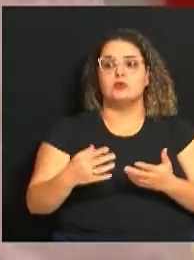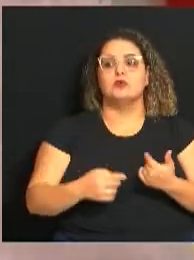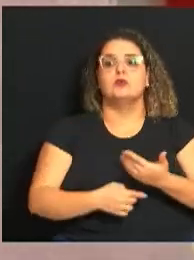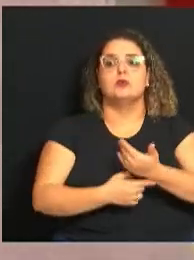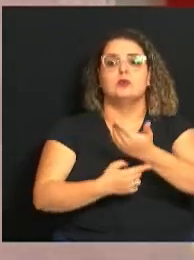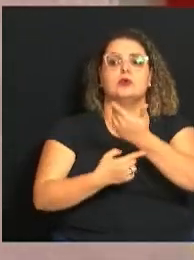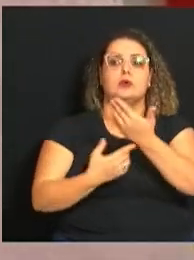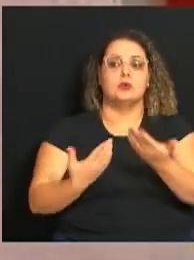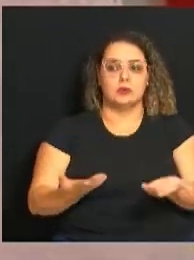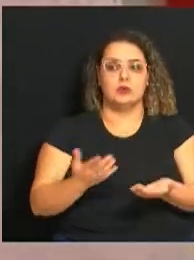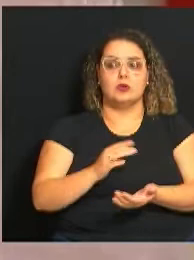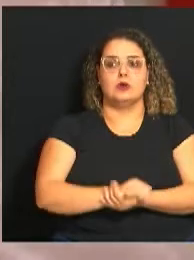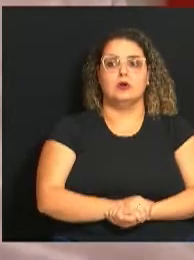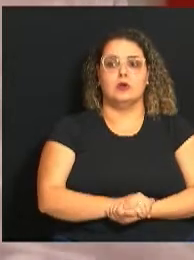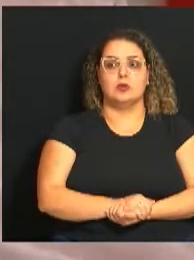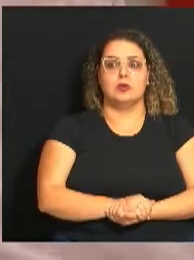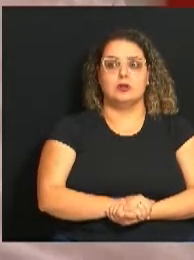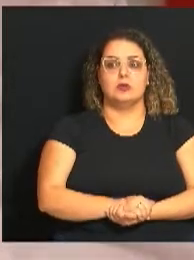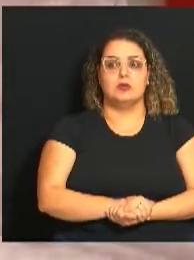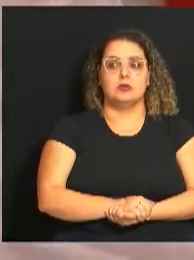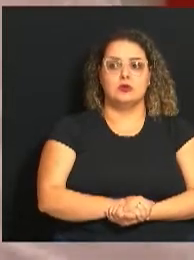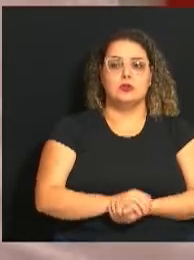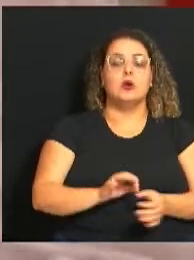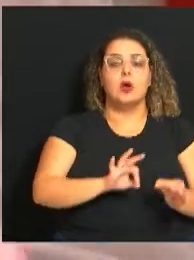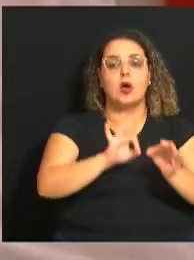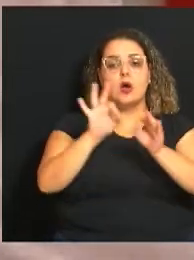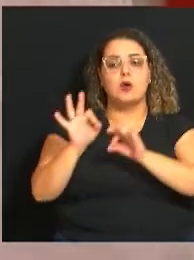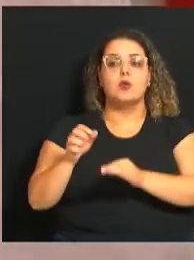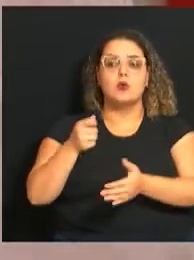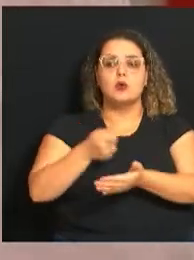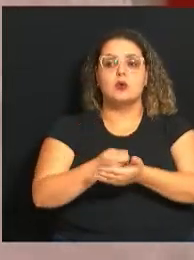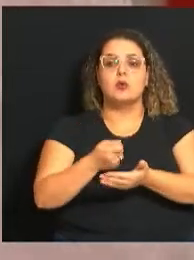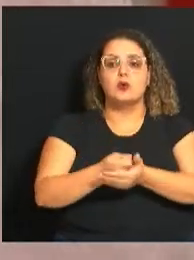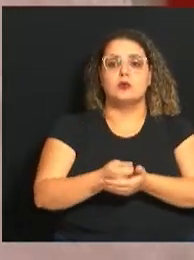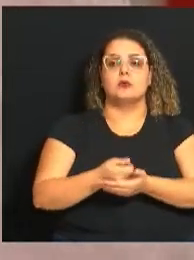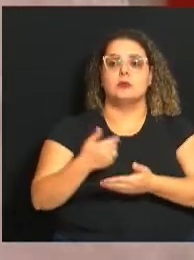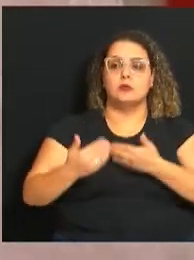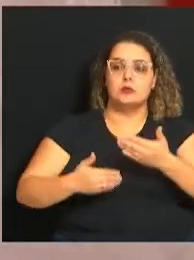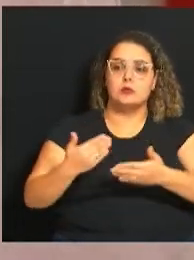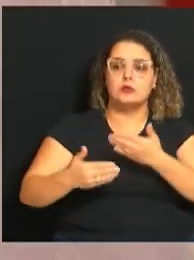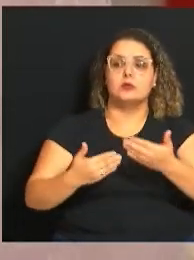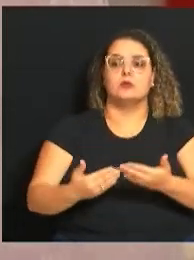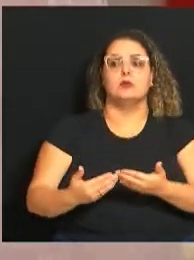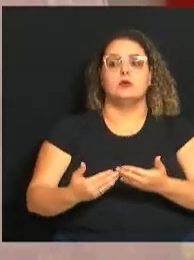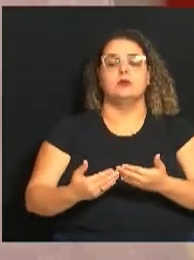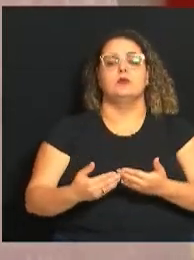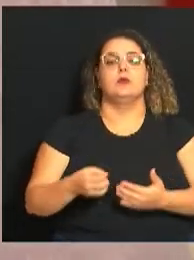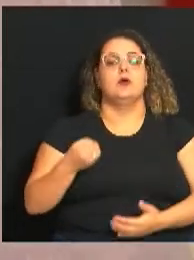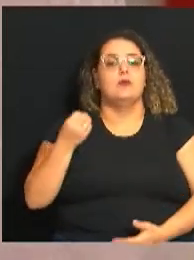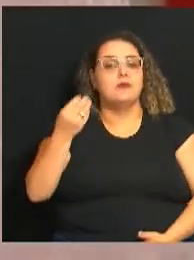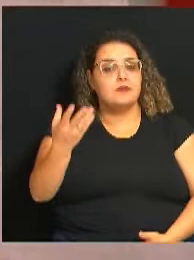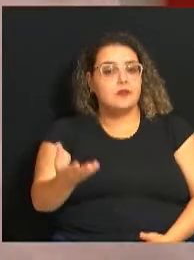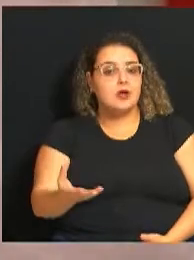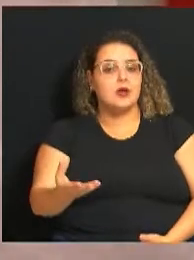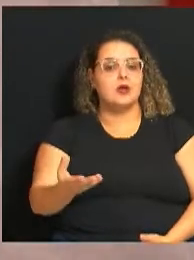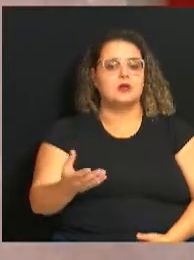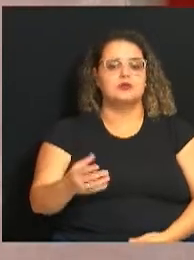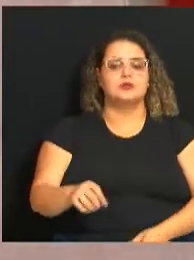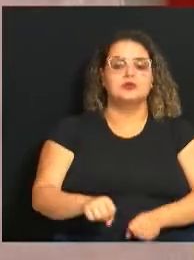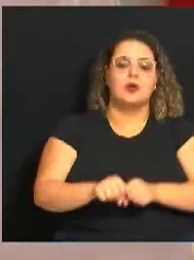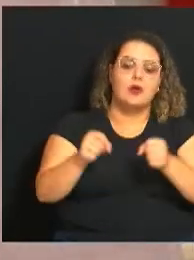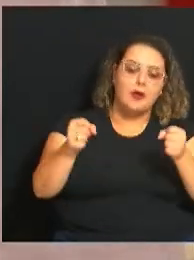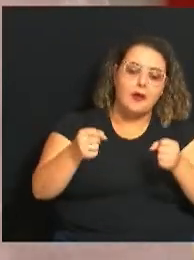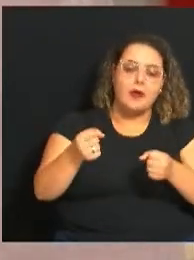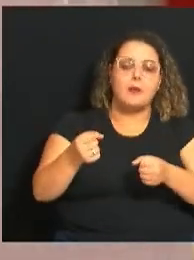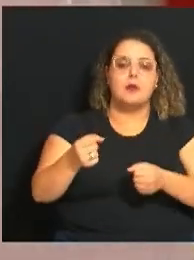é acompanhar o cumprimento de partidas, viagens, quebras, repasses. Então isso já está